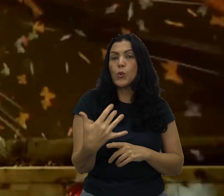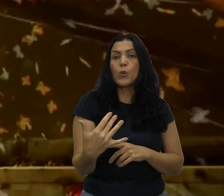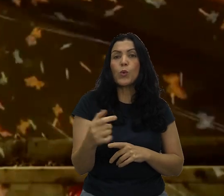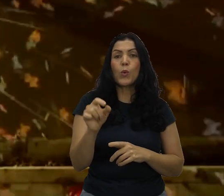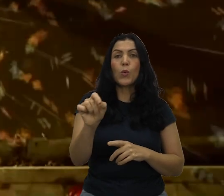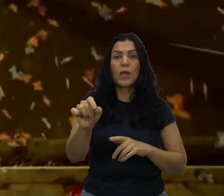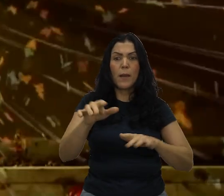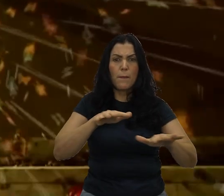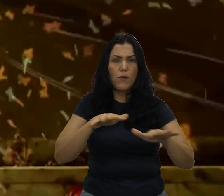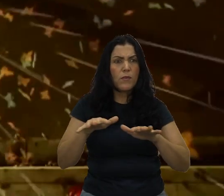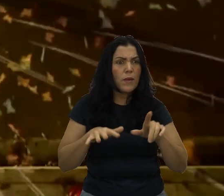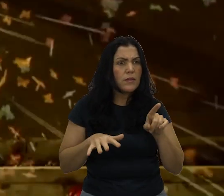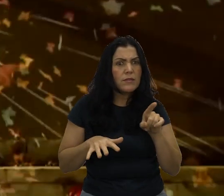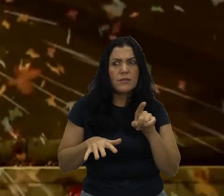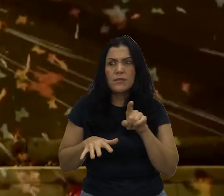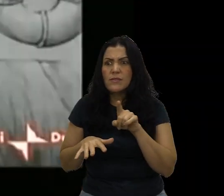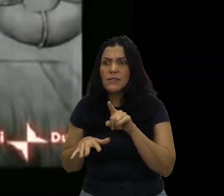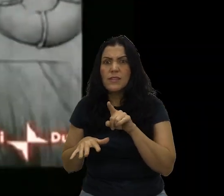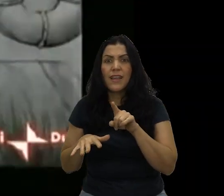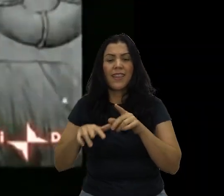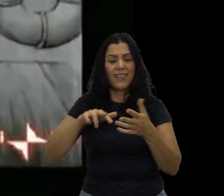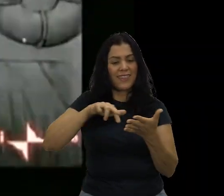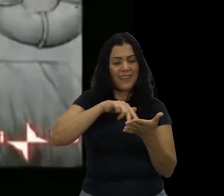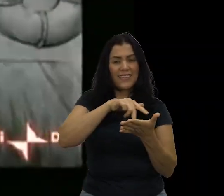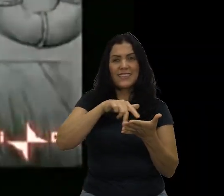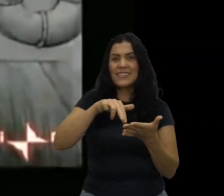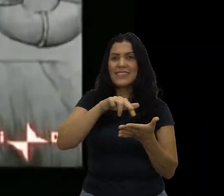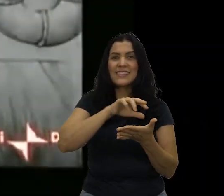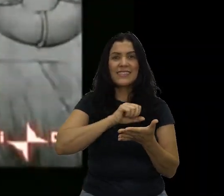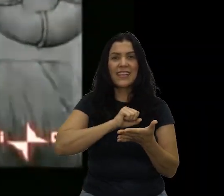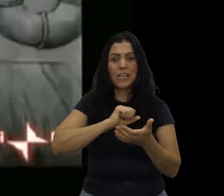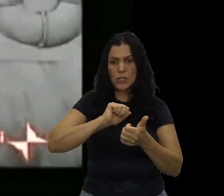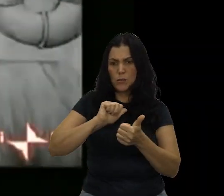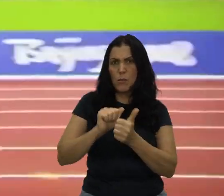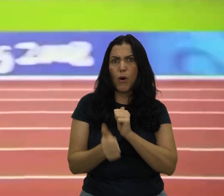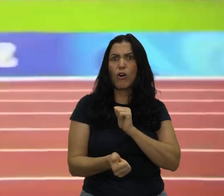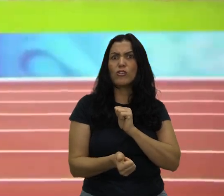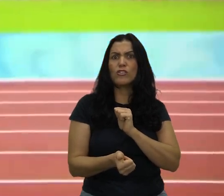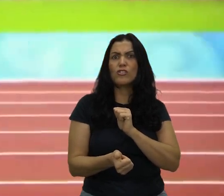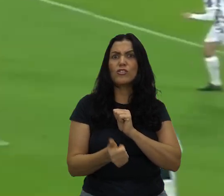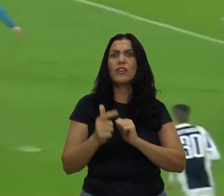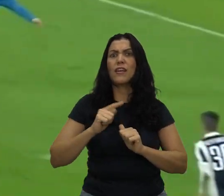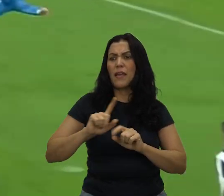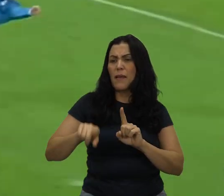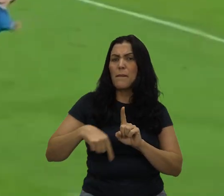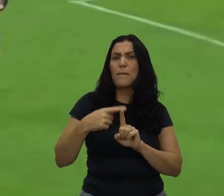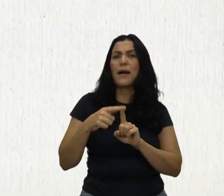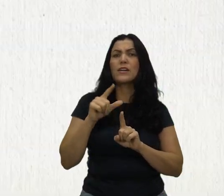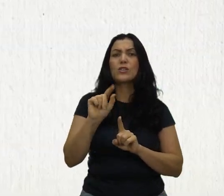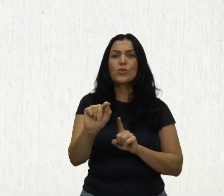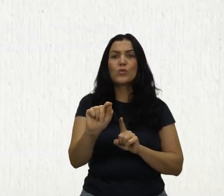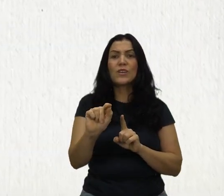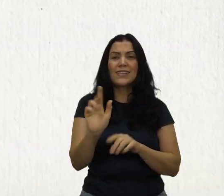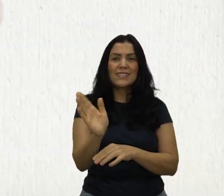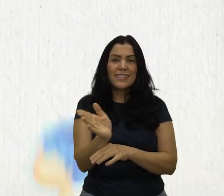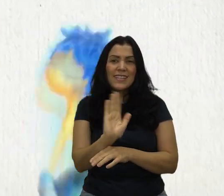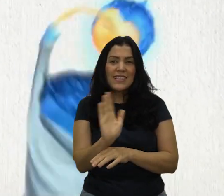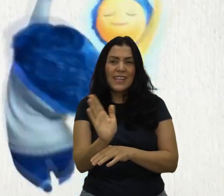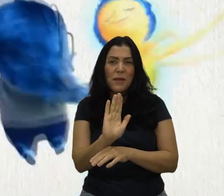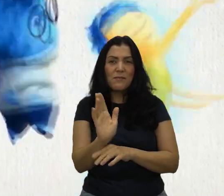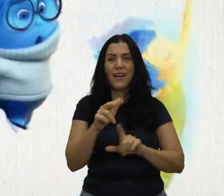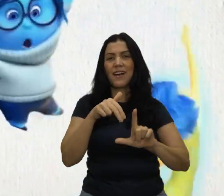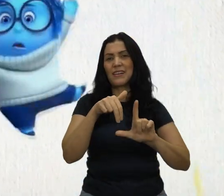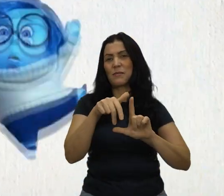por todas as expressões que tenham movimento. A dança, os esportes e, mais recentemente,